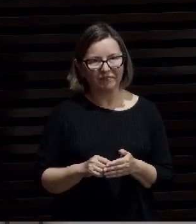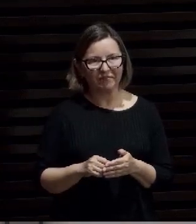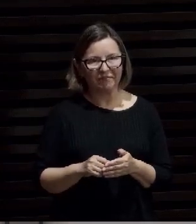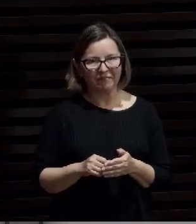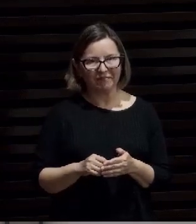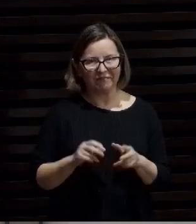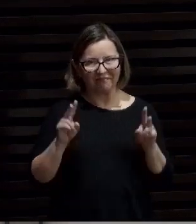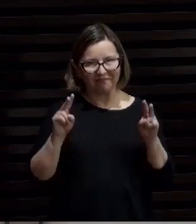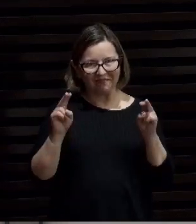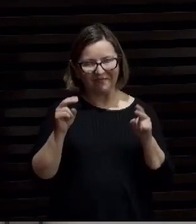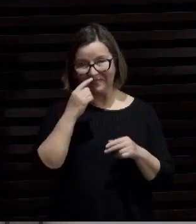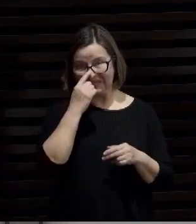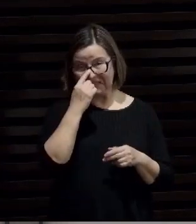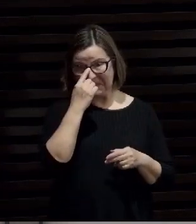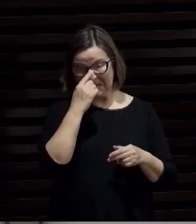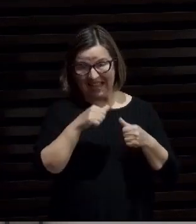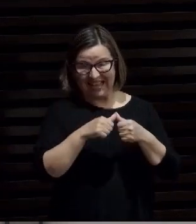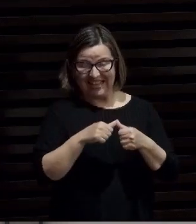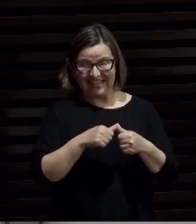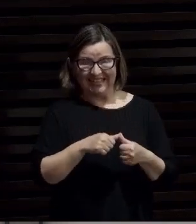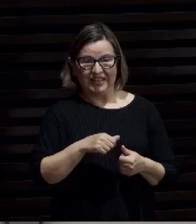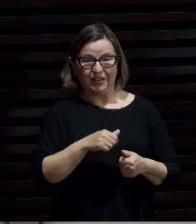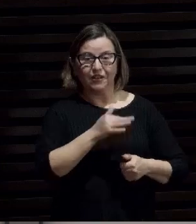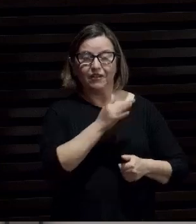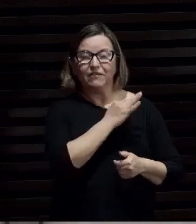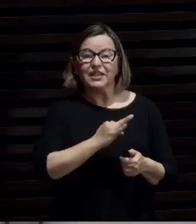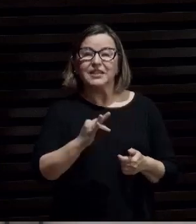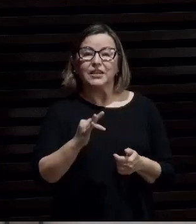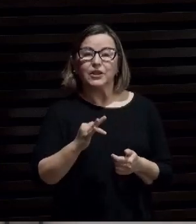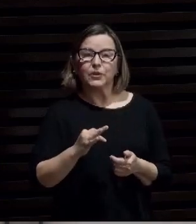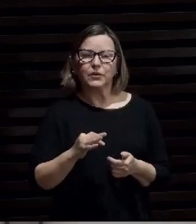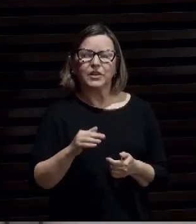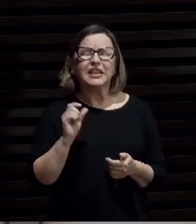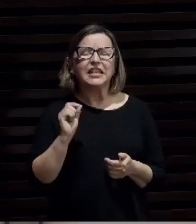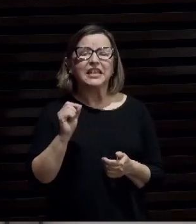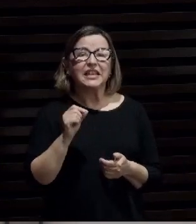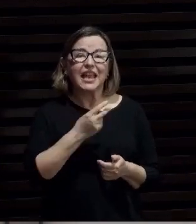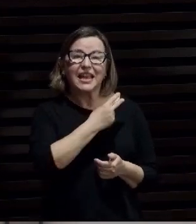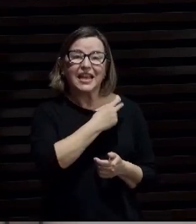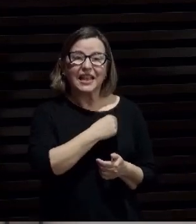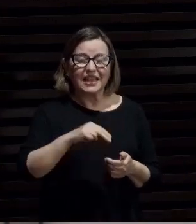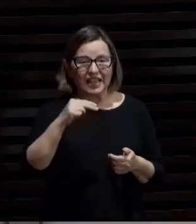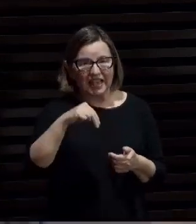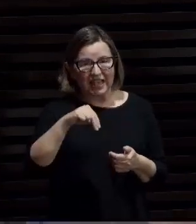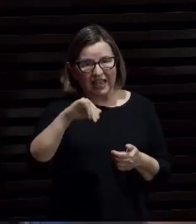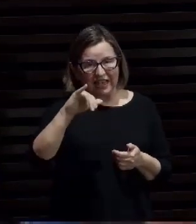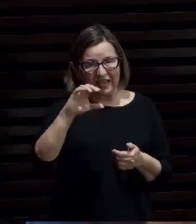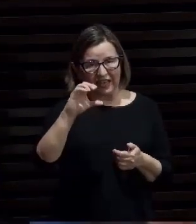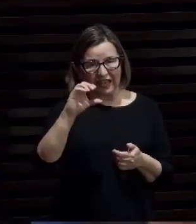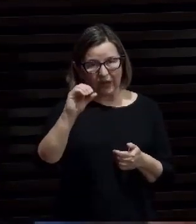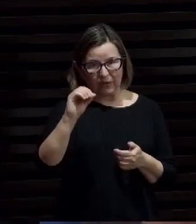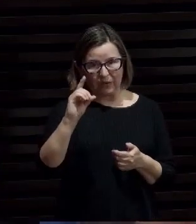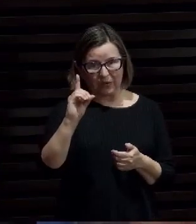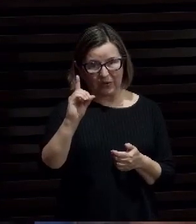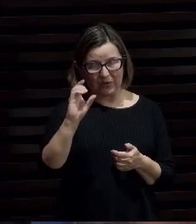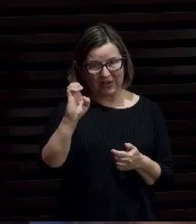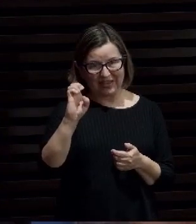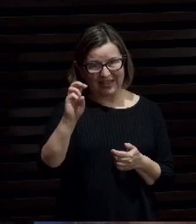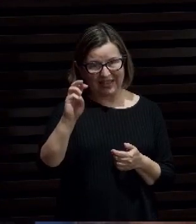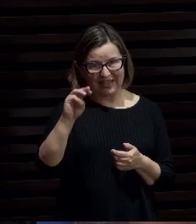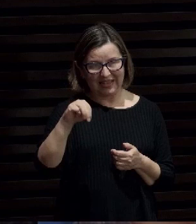aspas. Esse era o fariseu. E quem era Nicodemos? Um dos principais dos